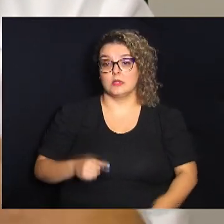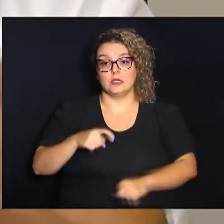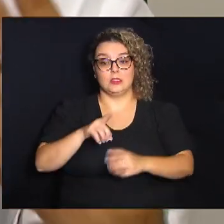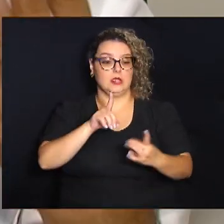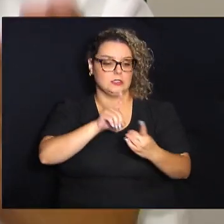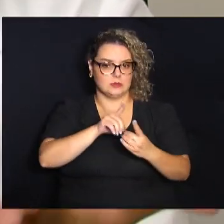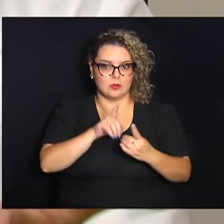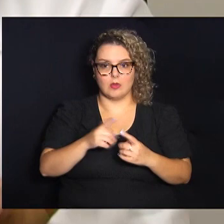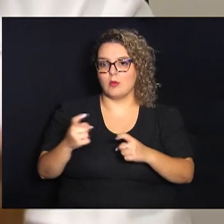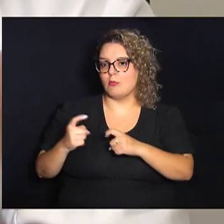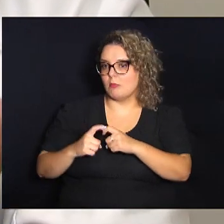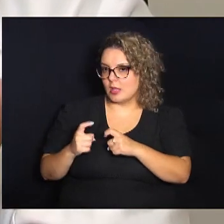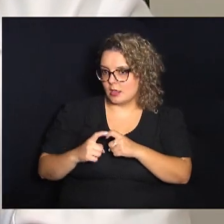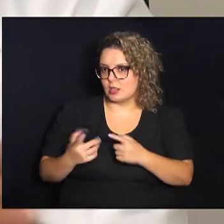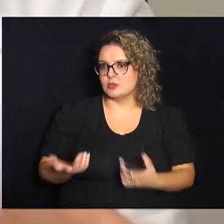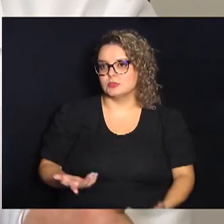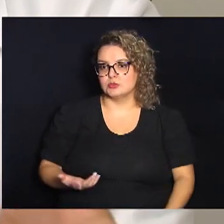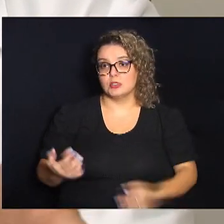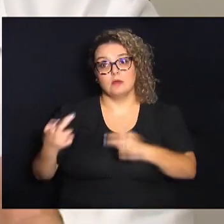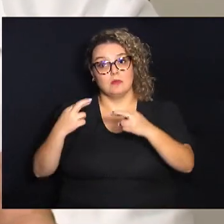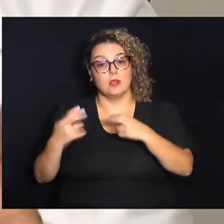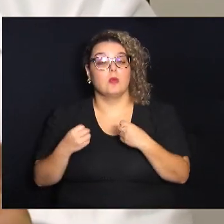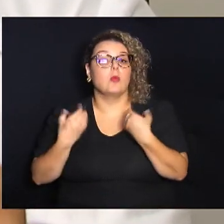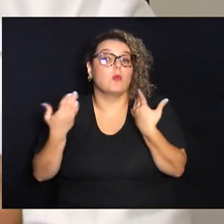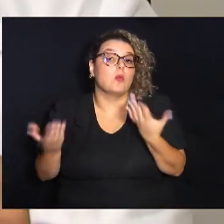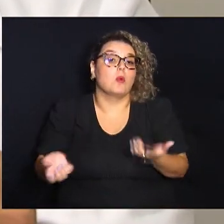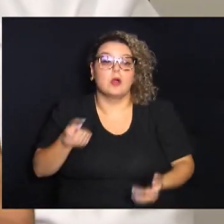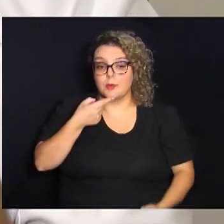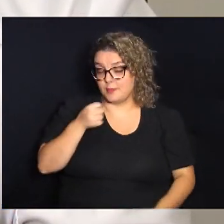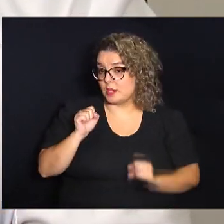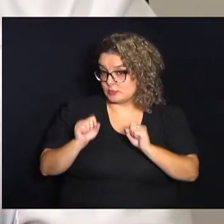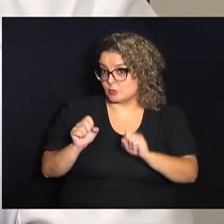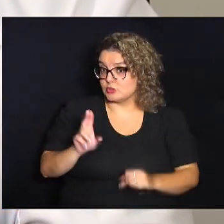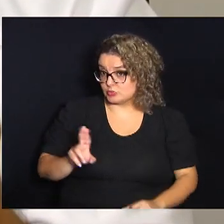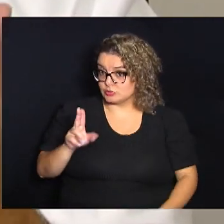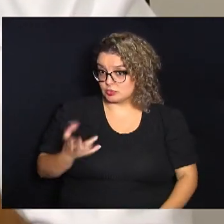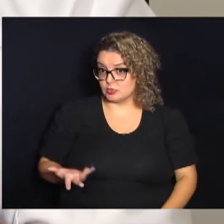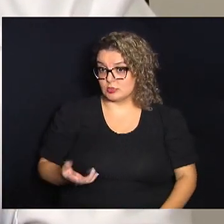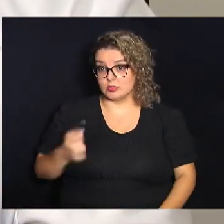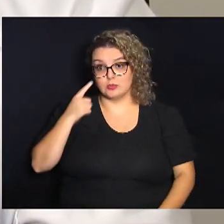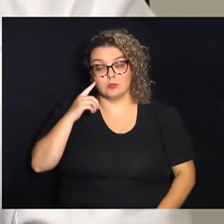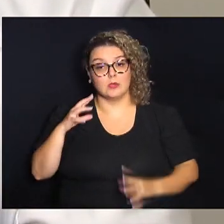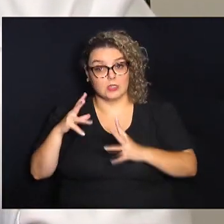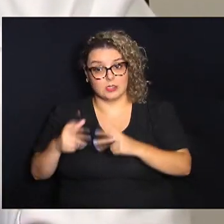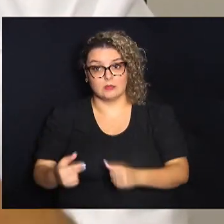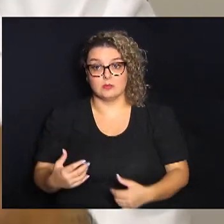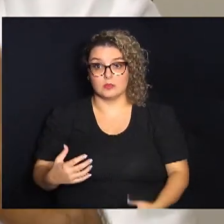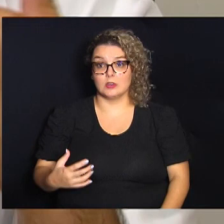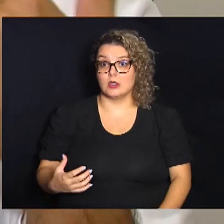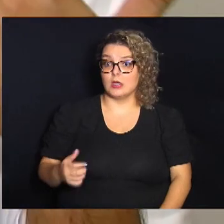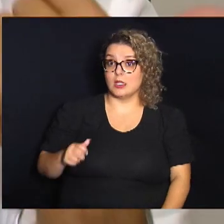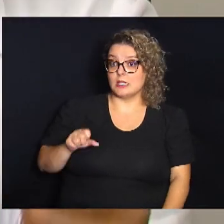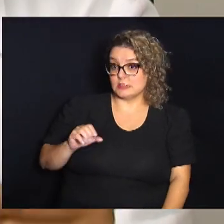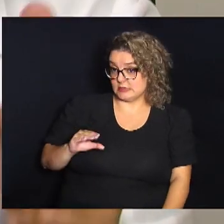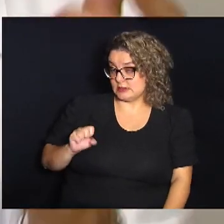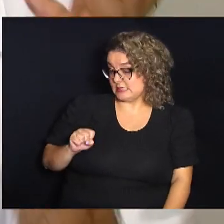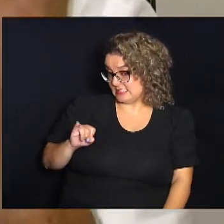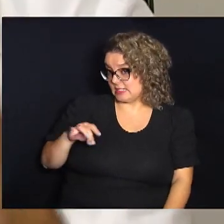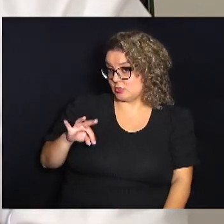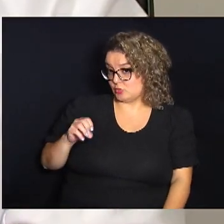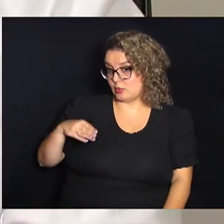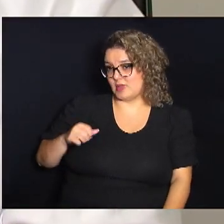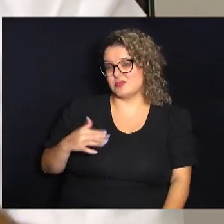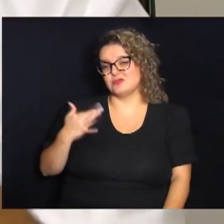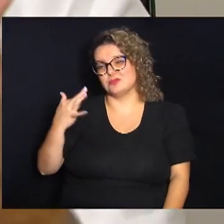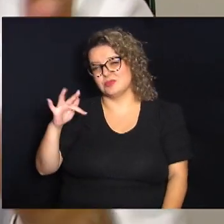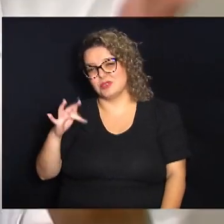consulta, o médico vai orientar quais remédios que a pessoa pode usar. Em geral vão ser sintomáticos, ou seja, se a pessoa tiver com dor,